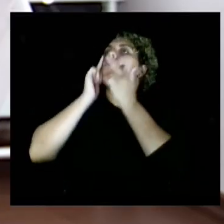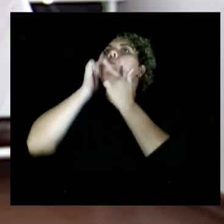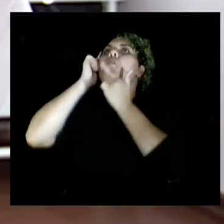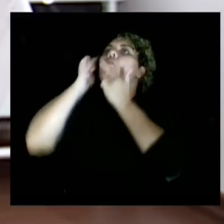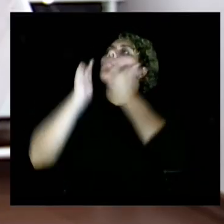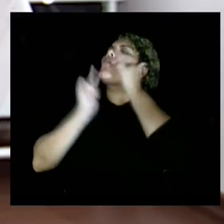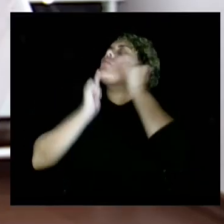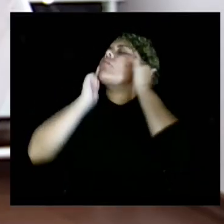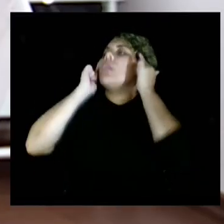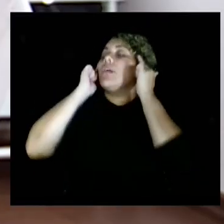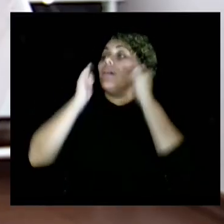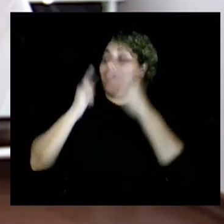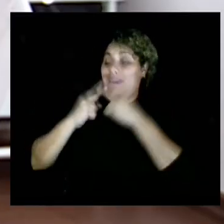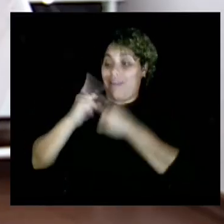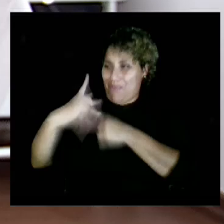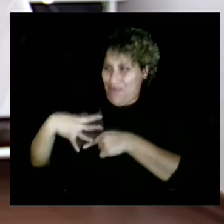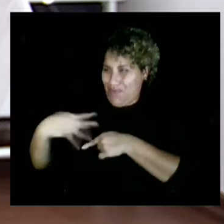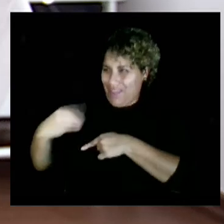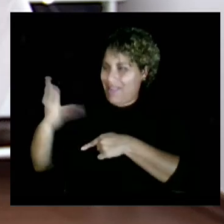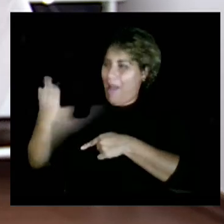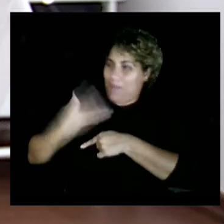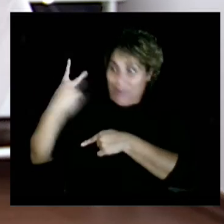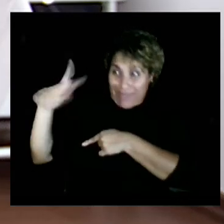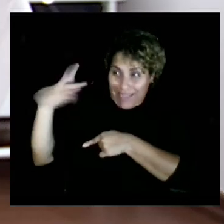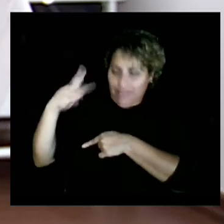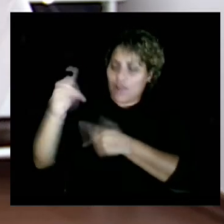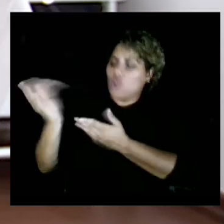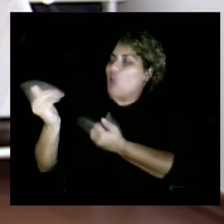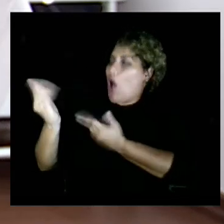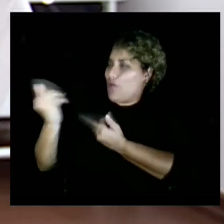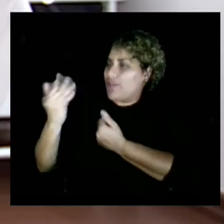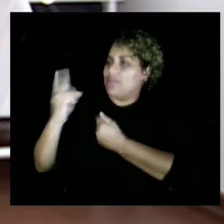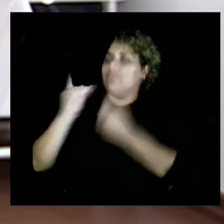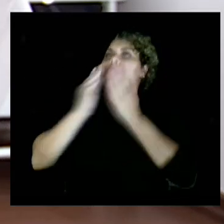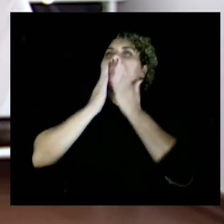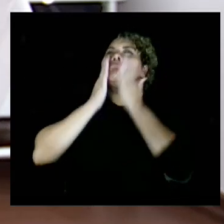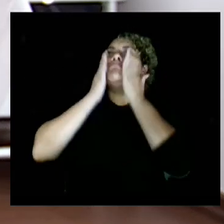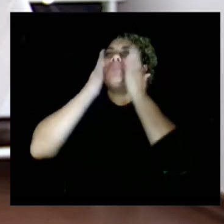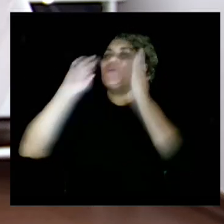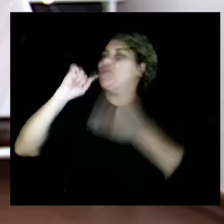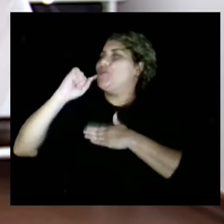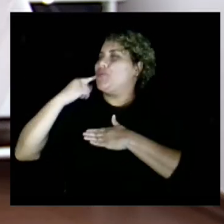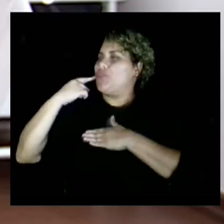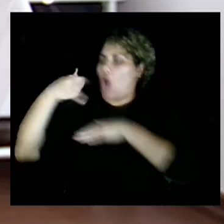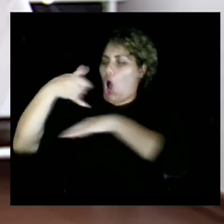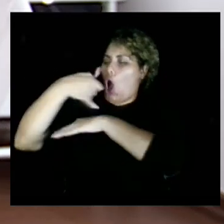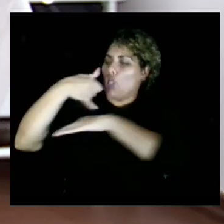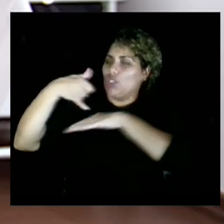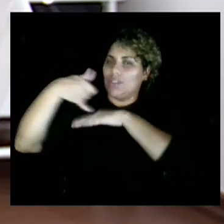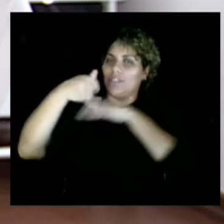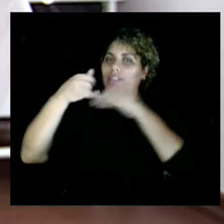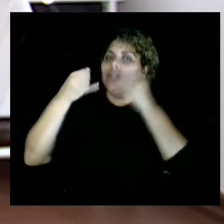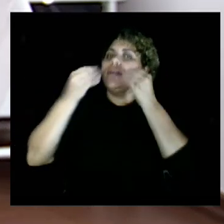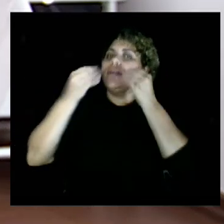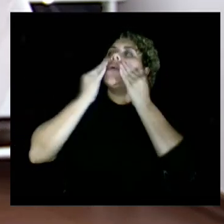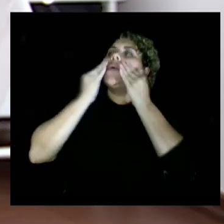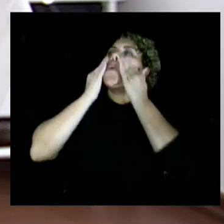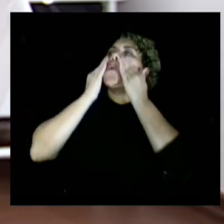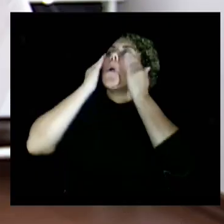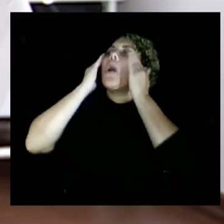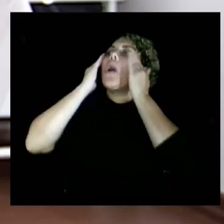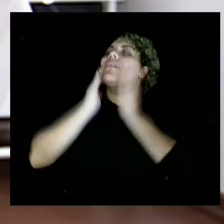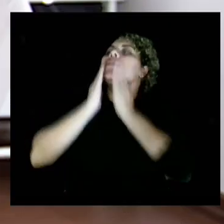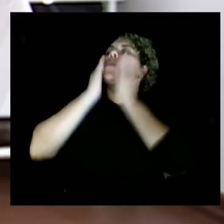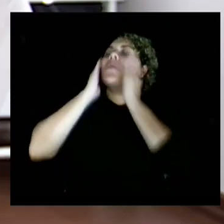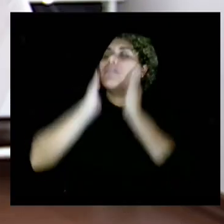fazendo bastante limpeza de pele em adolescentes e mais em meninos. Uau, essa questão dos meninos é porque